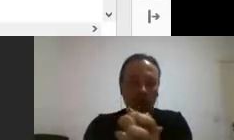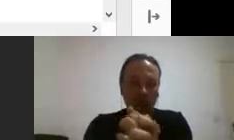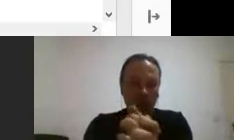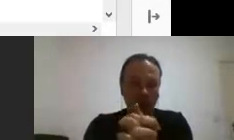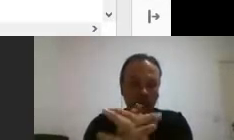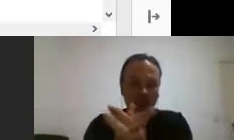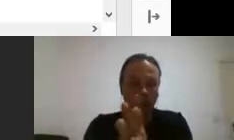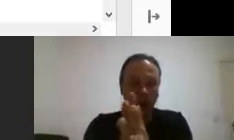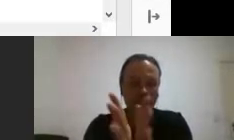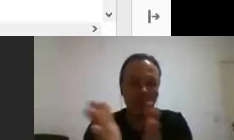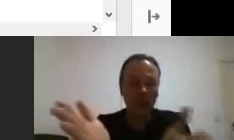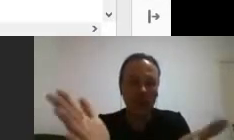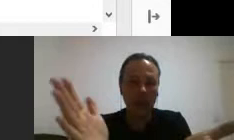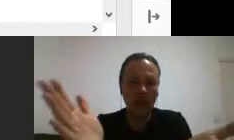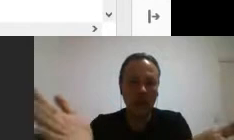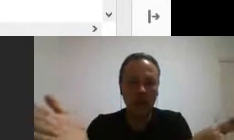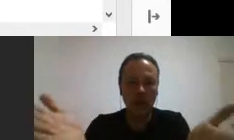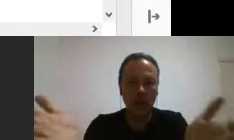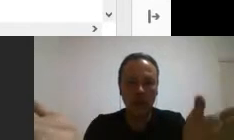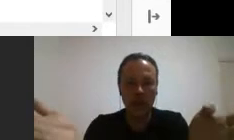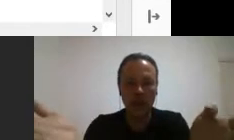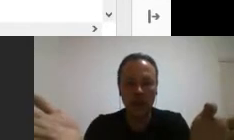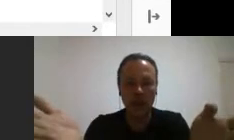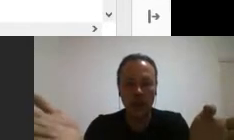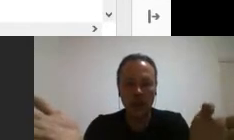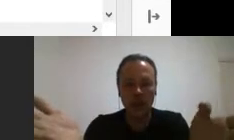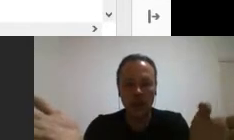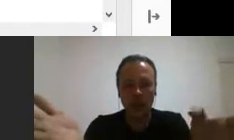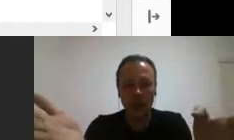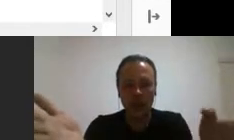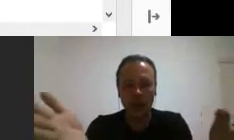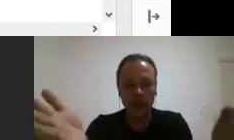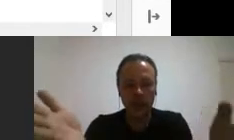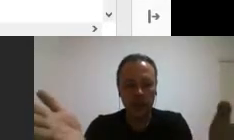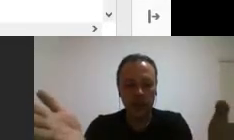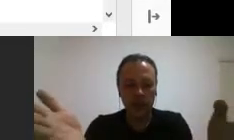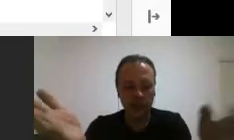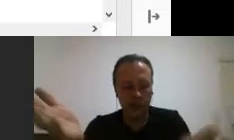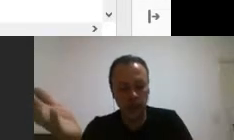difícil. Senão, no sentido assim,